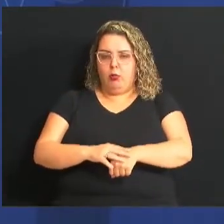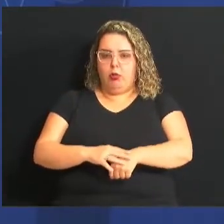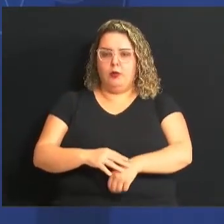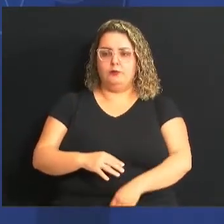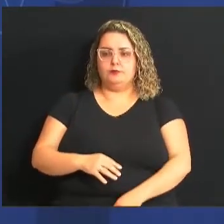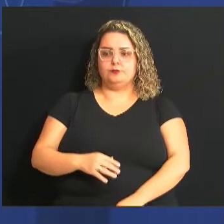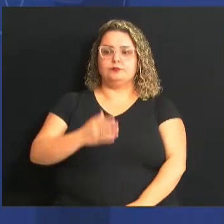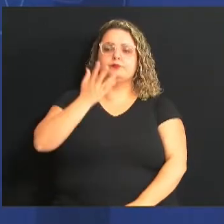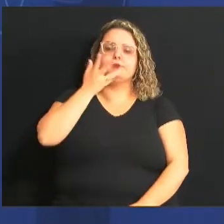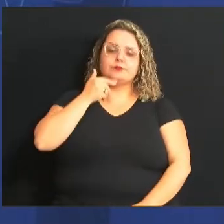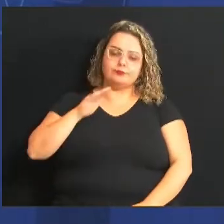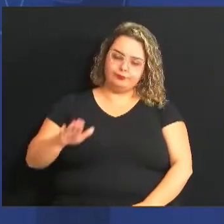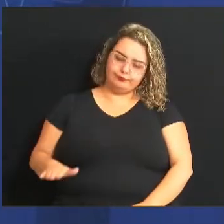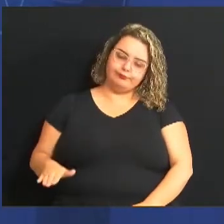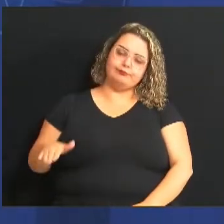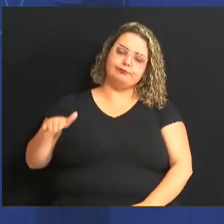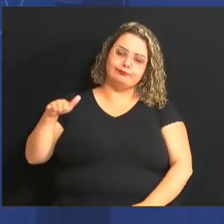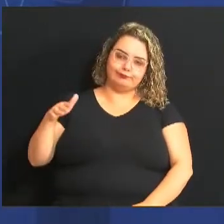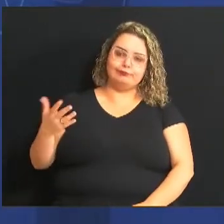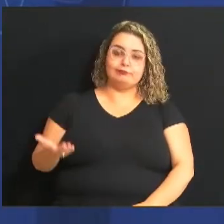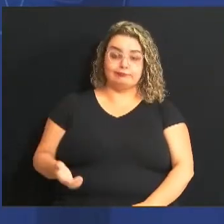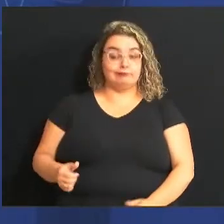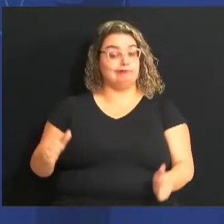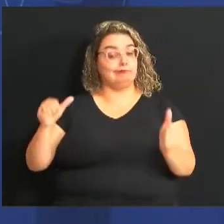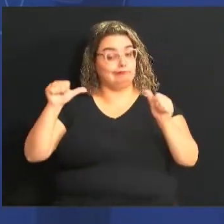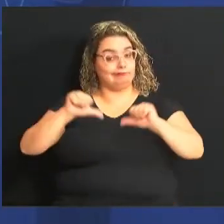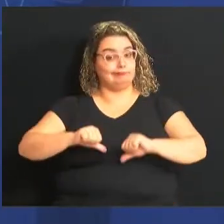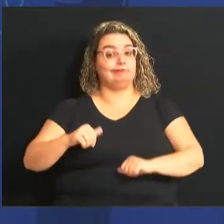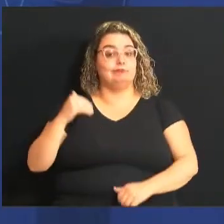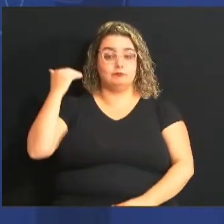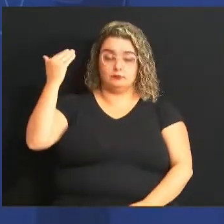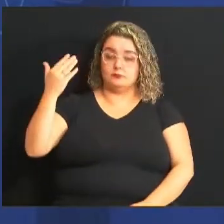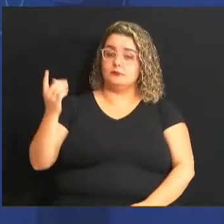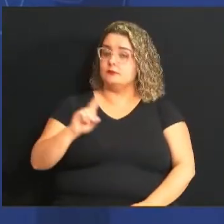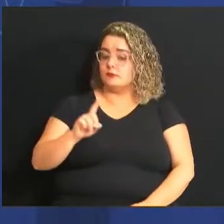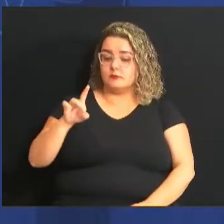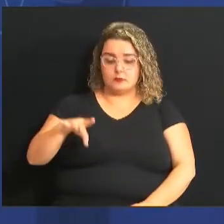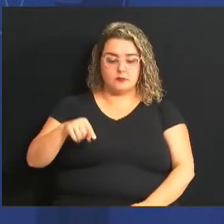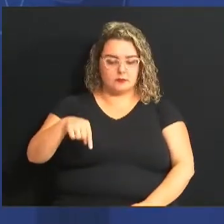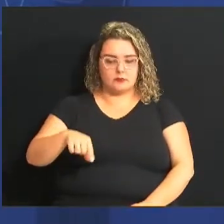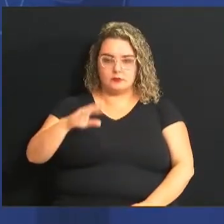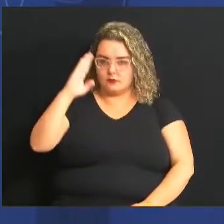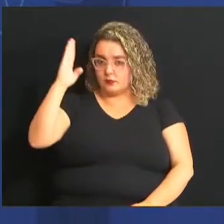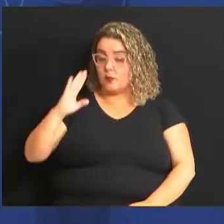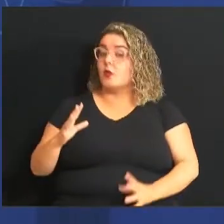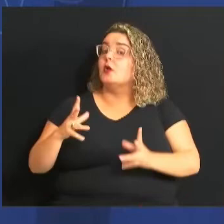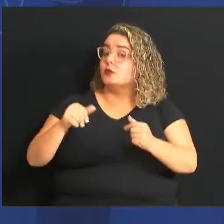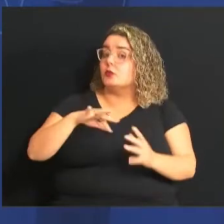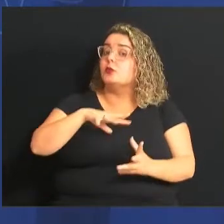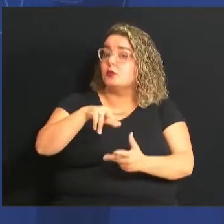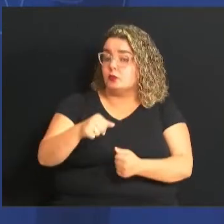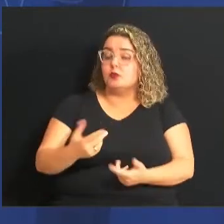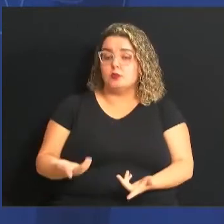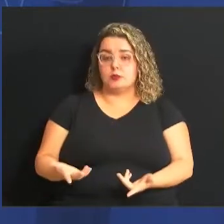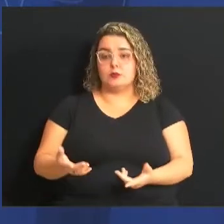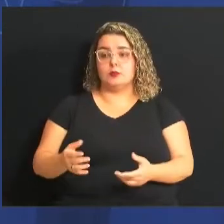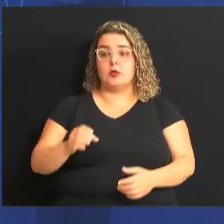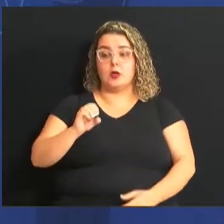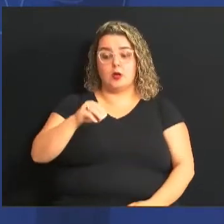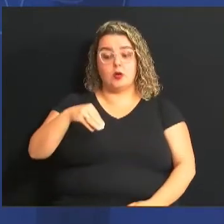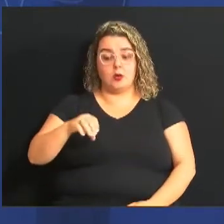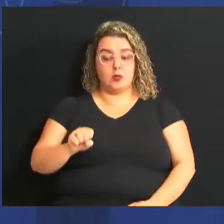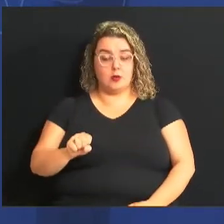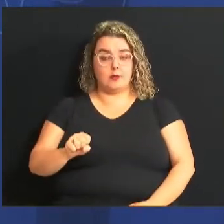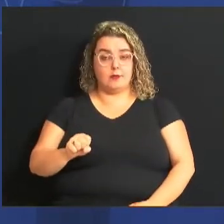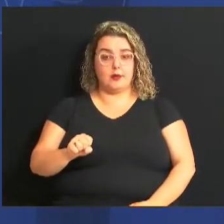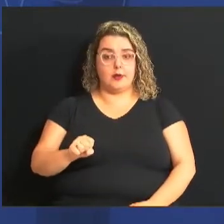das crianças, e tem só piorado nos adultos, não só aqui no Brasil, mas no mundo todo. Tanto que a Organização Mundial de Saúde